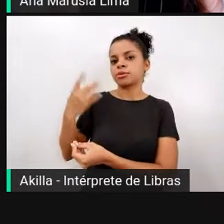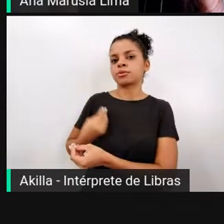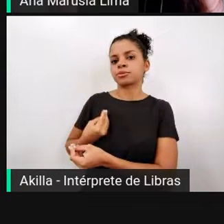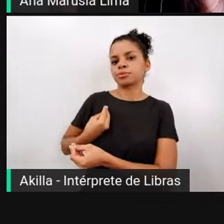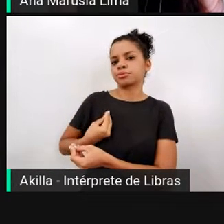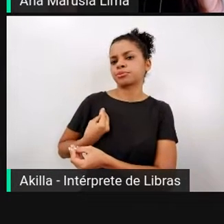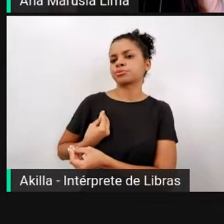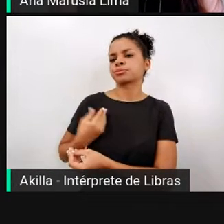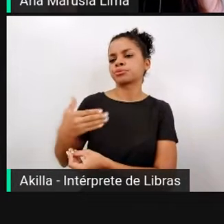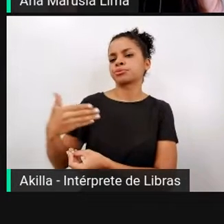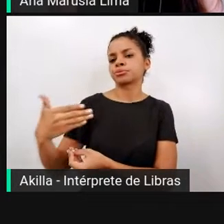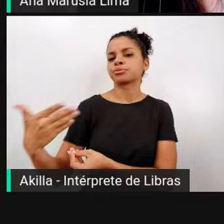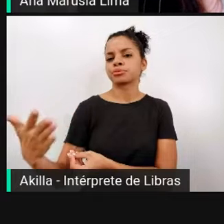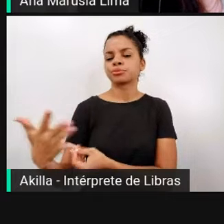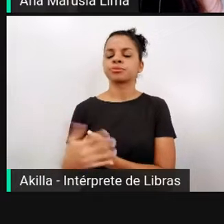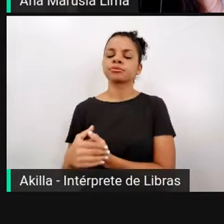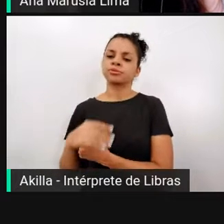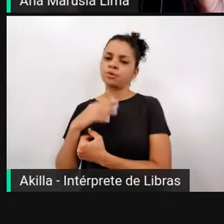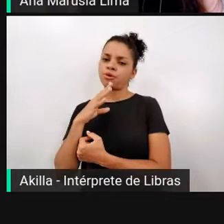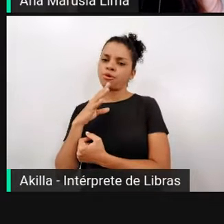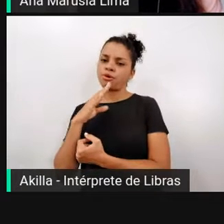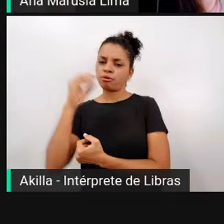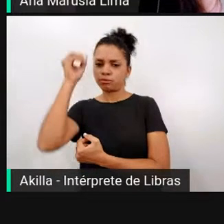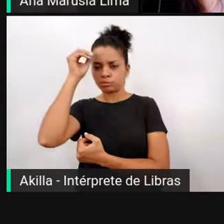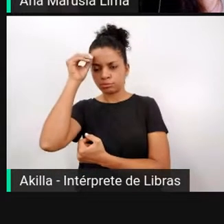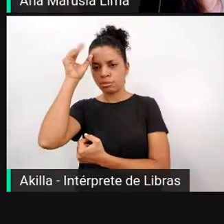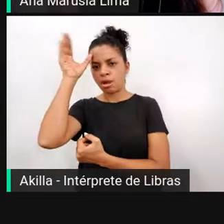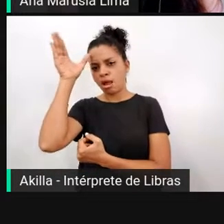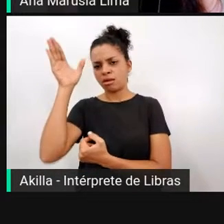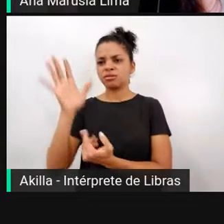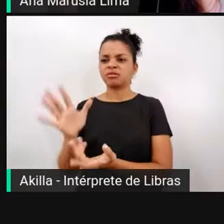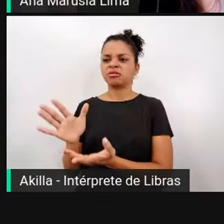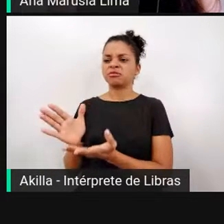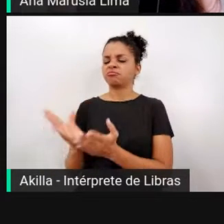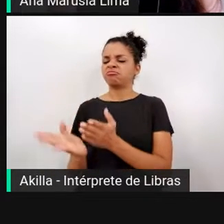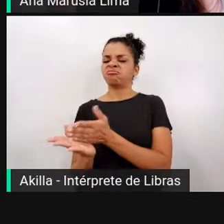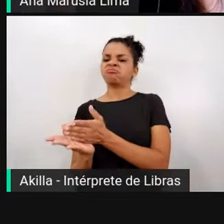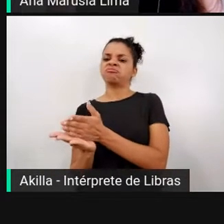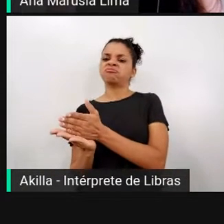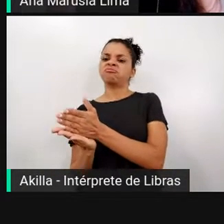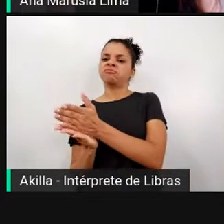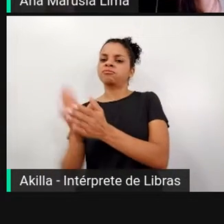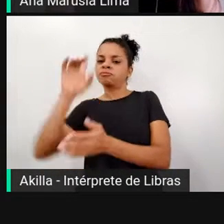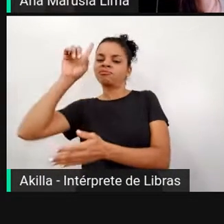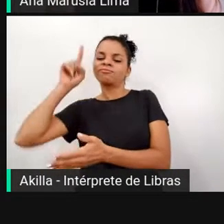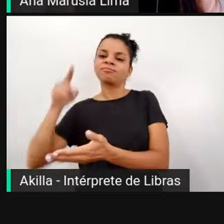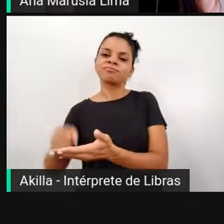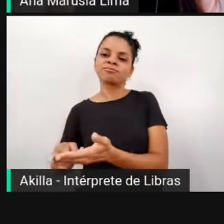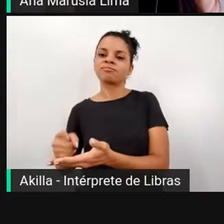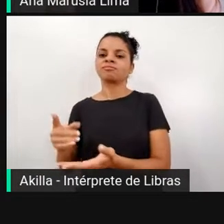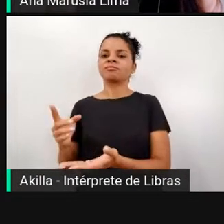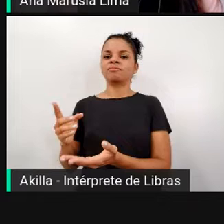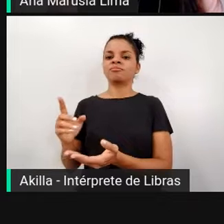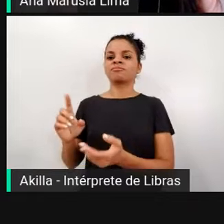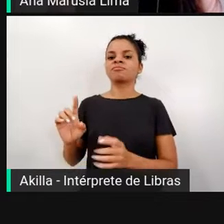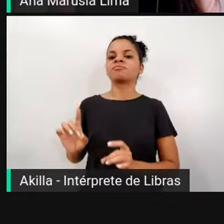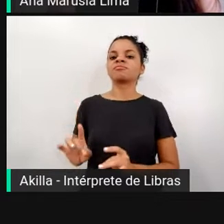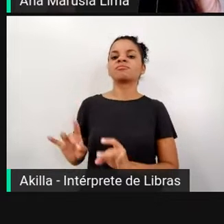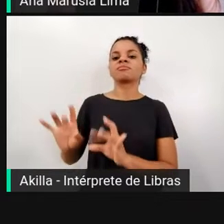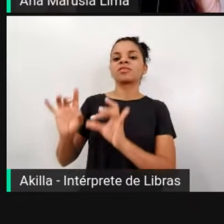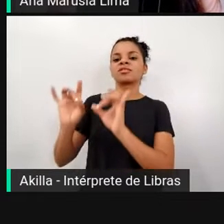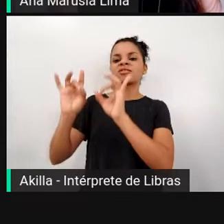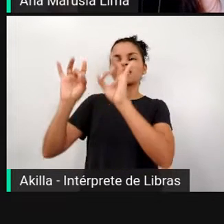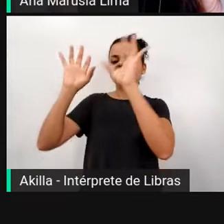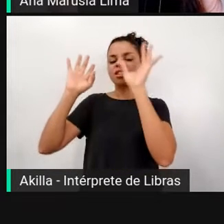saber. Utiliza uma linguagem complexa, unilateral, de cima para baixo, privilegia a racionalidade e, por